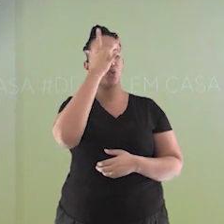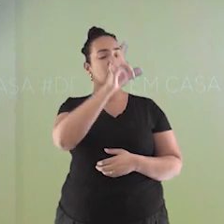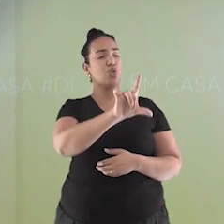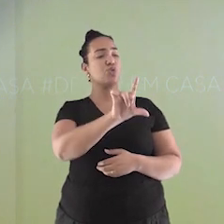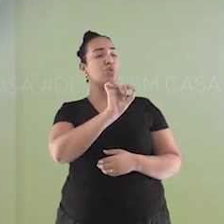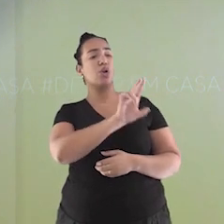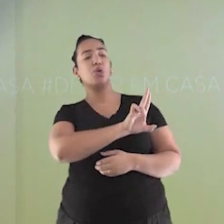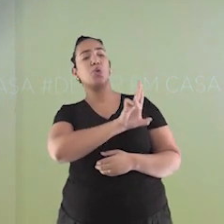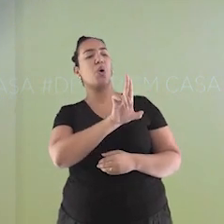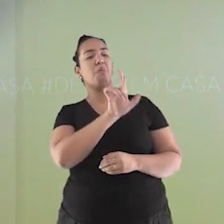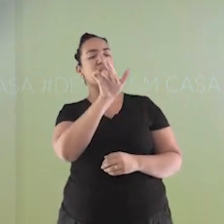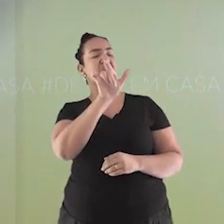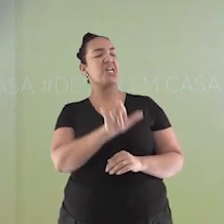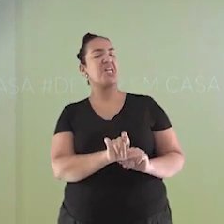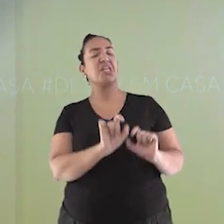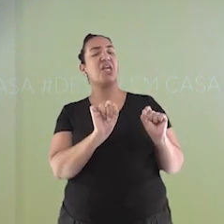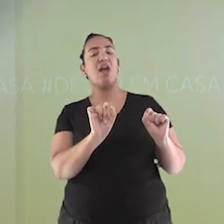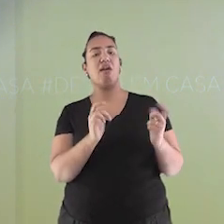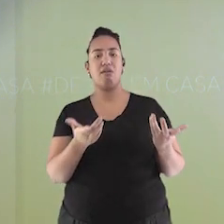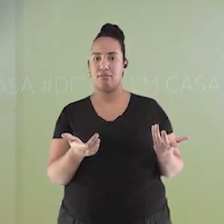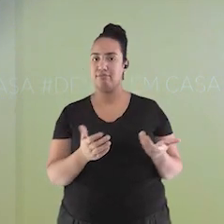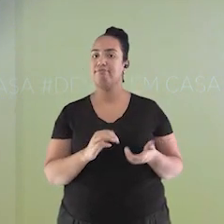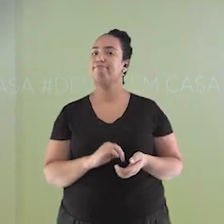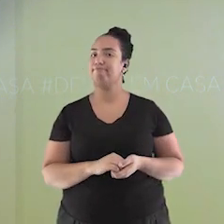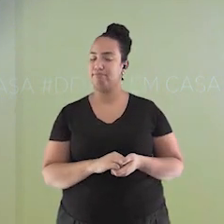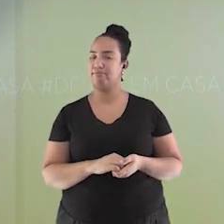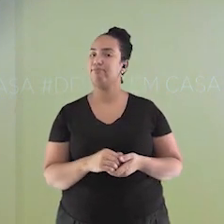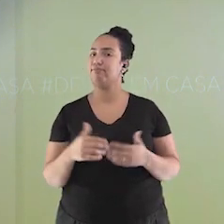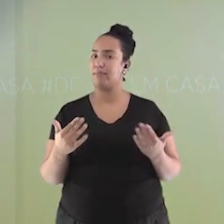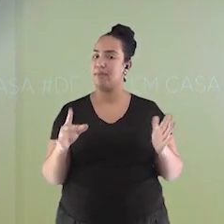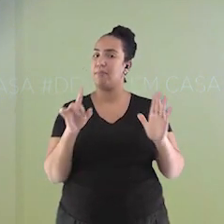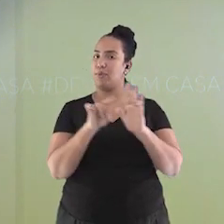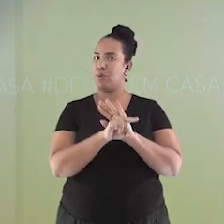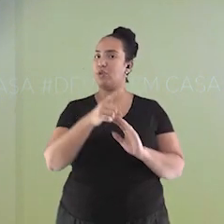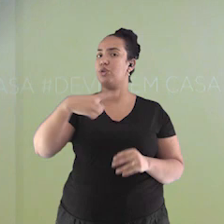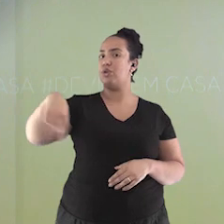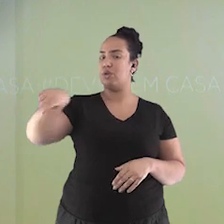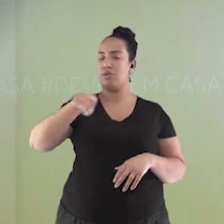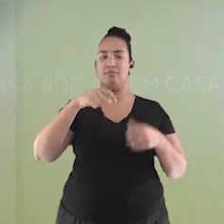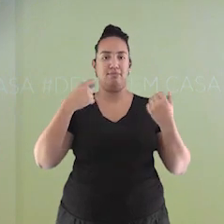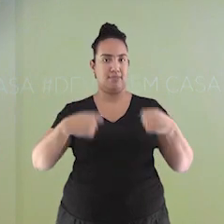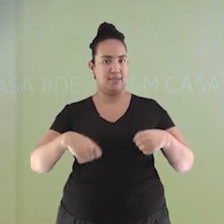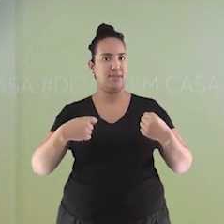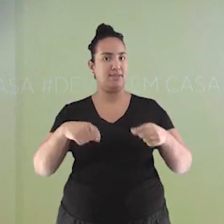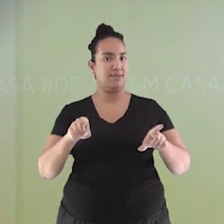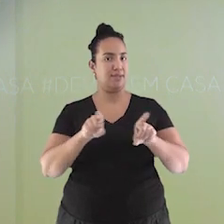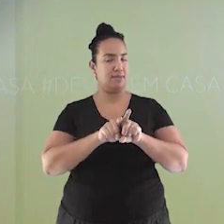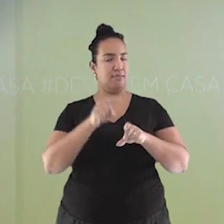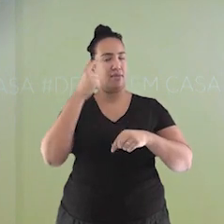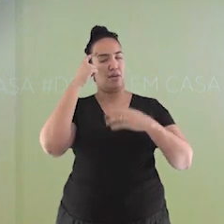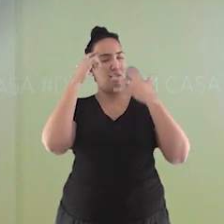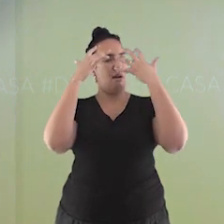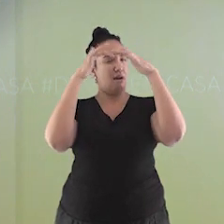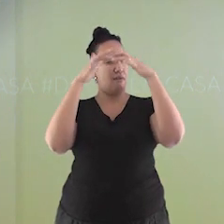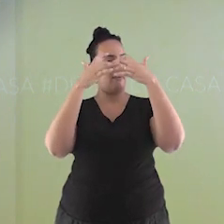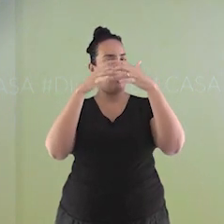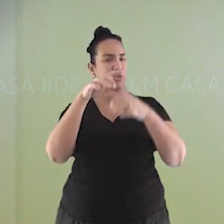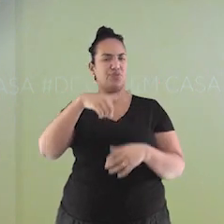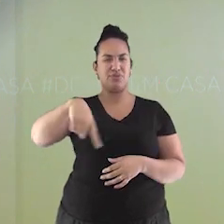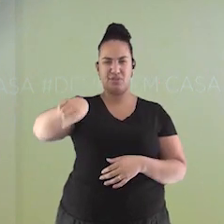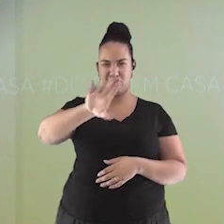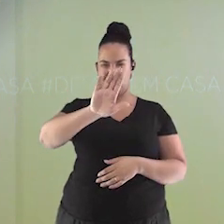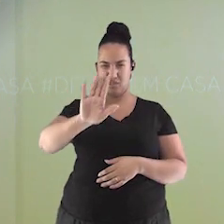os nomes dos lugares. Essa é uma pergunta que a gente também deveria fazer. Você já parou